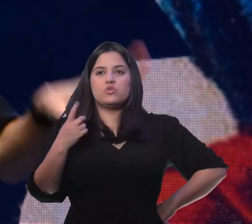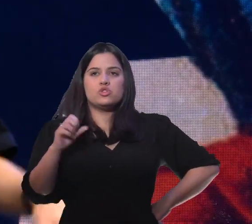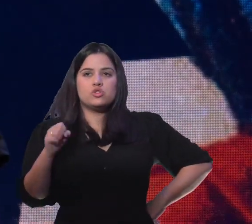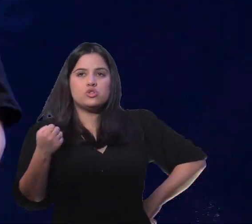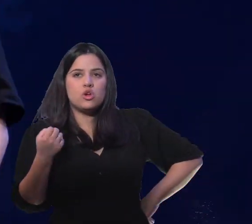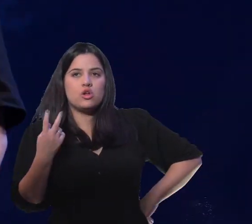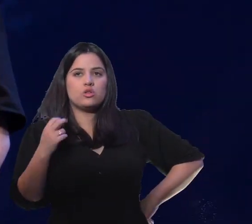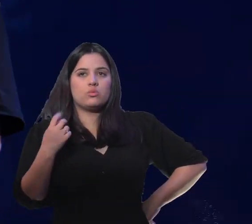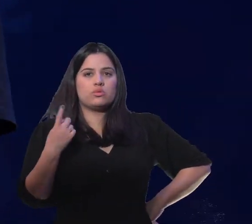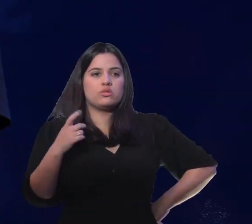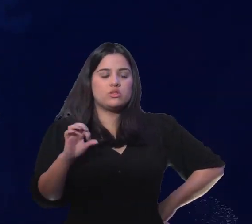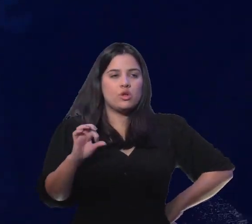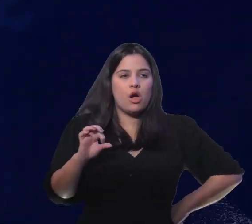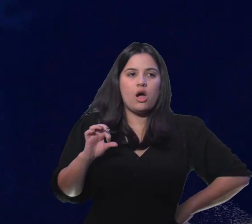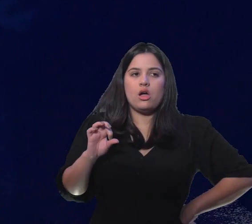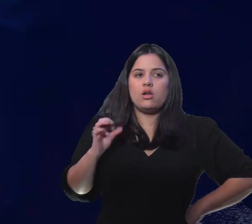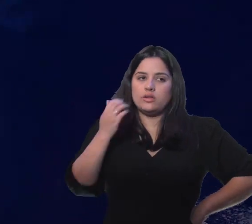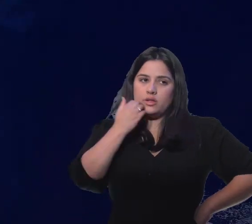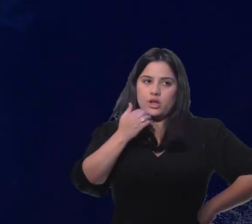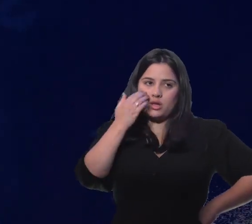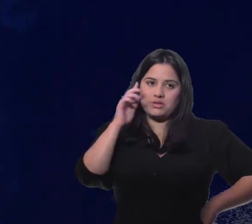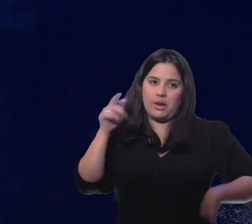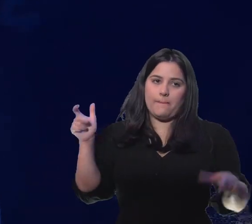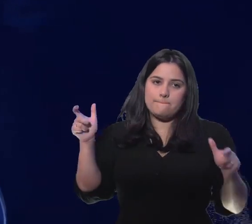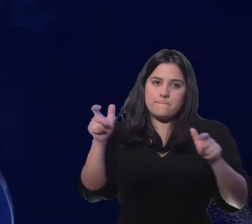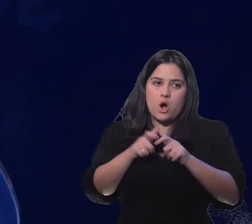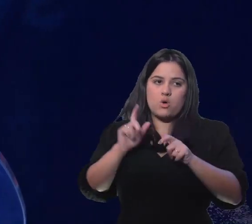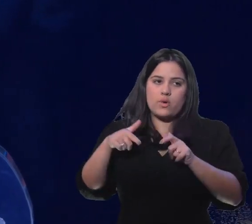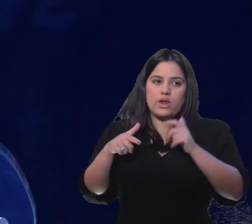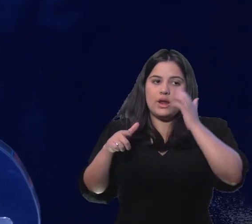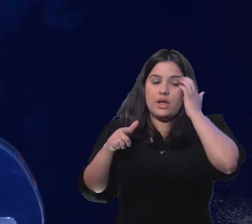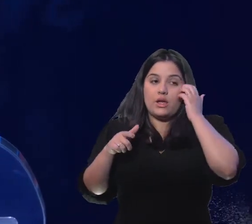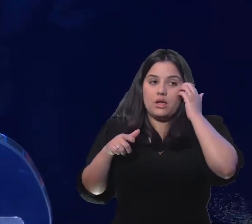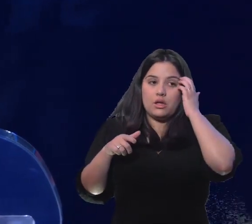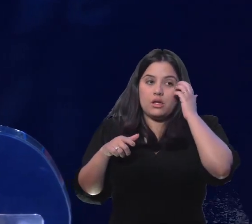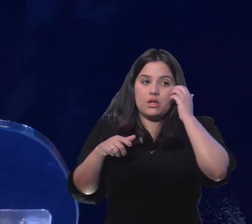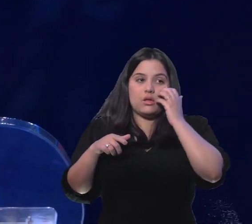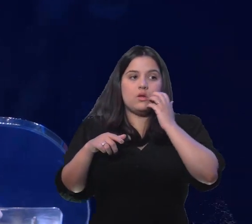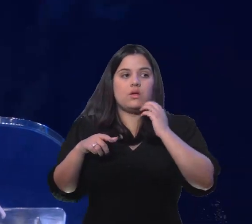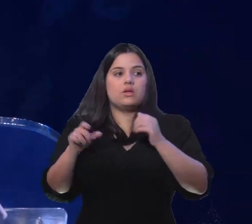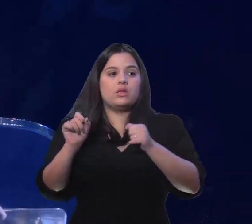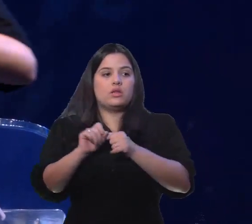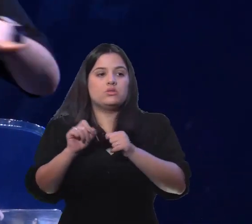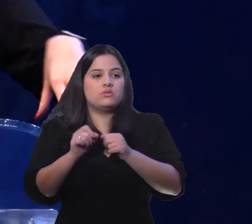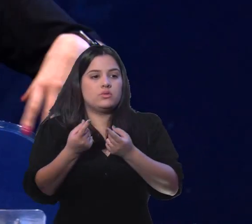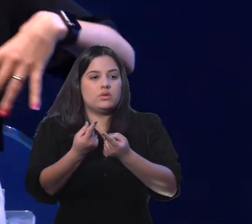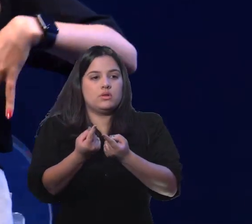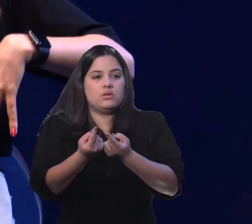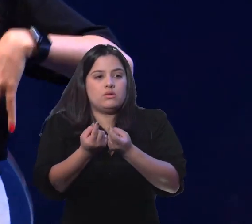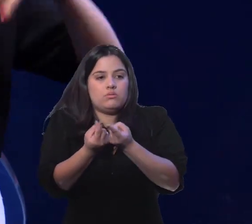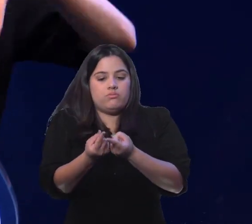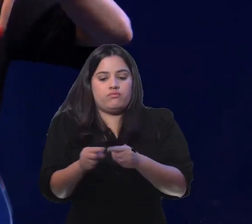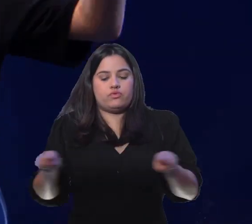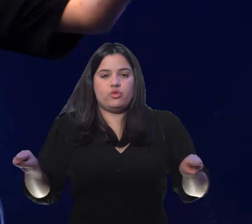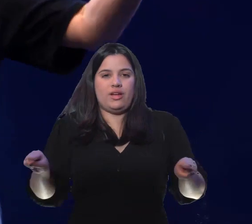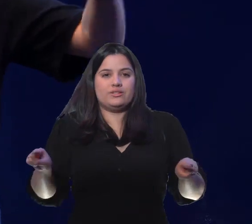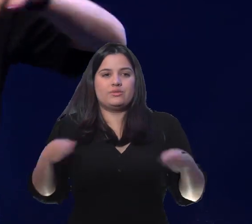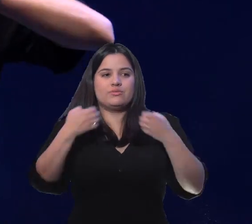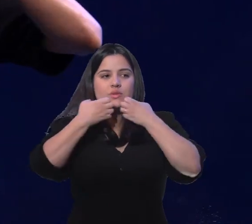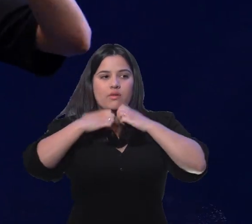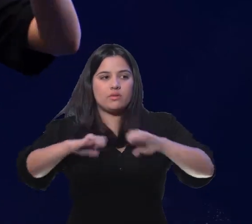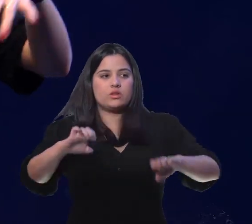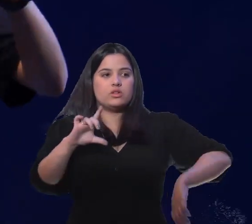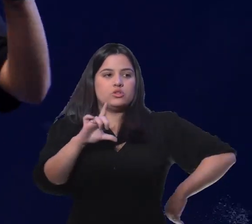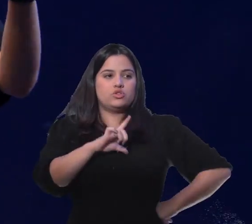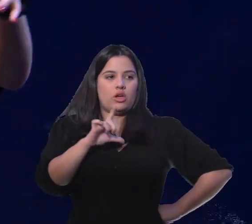era bem menor, né? No caso. E aí a gente fazia churrascos evangelísticos. E era muito legal. Então a gente ia, tinha lá... Era o dia inteiro,